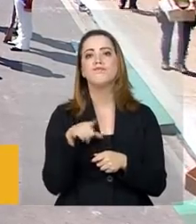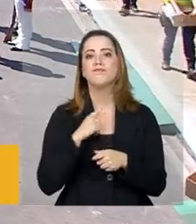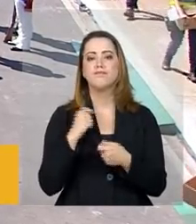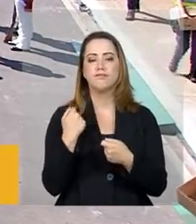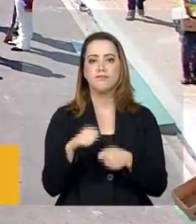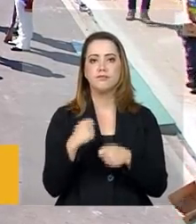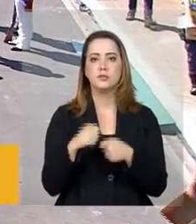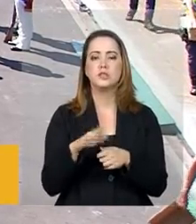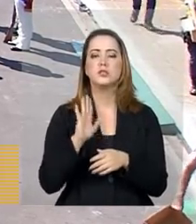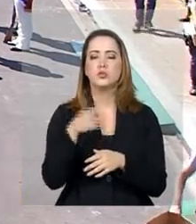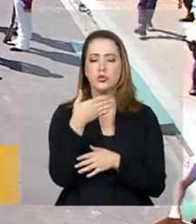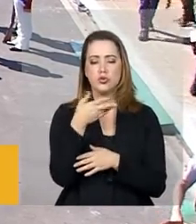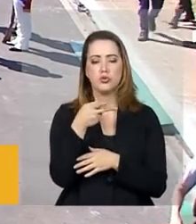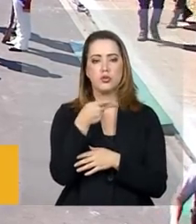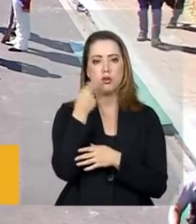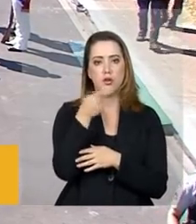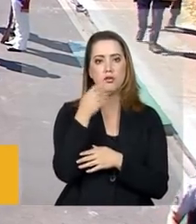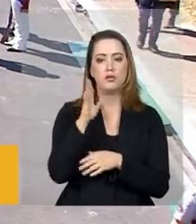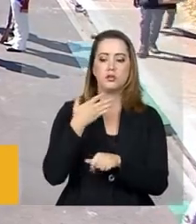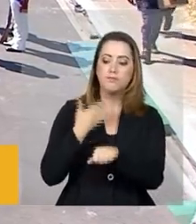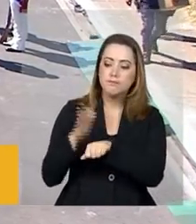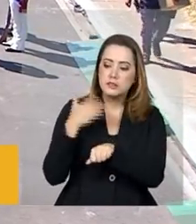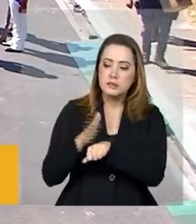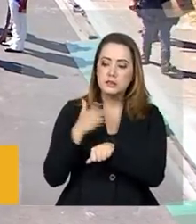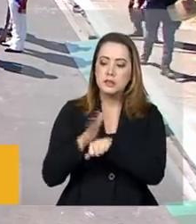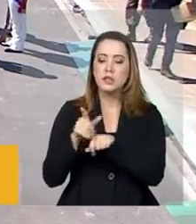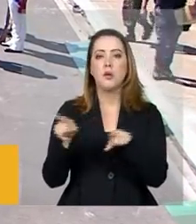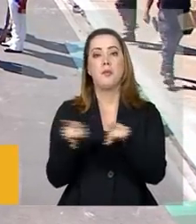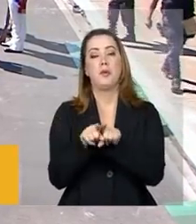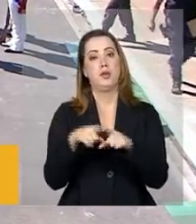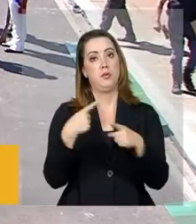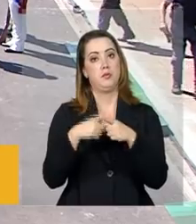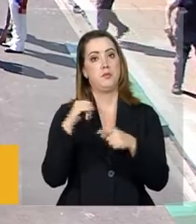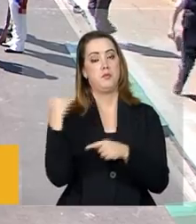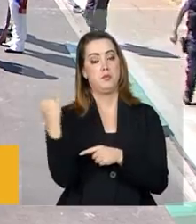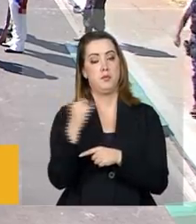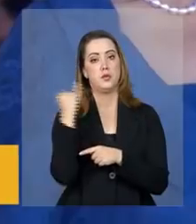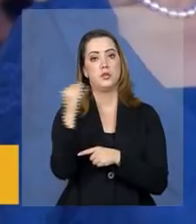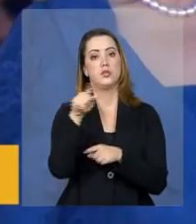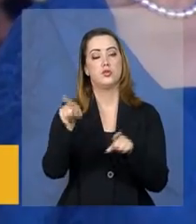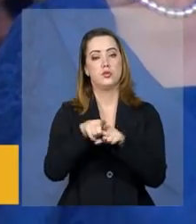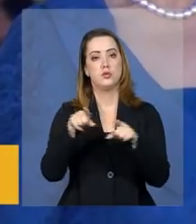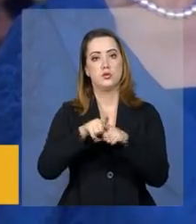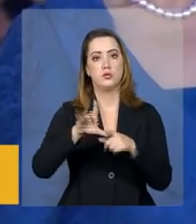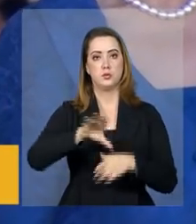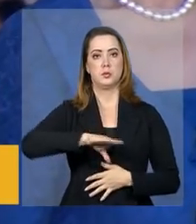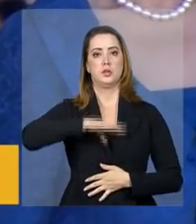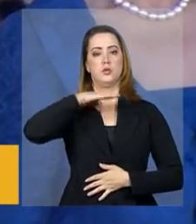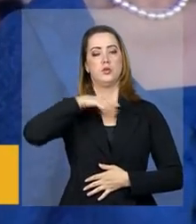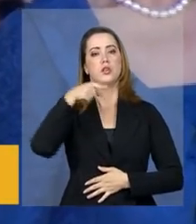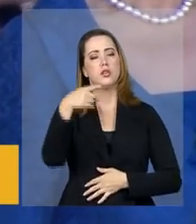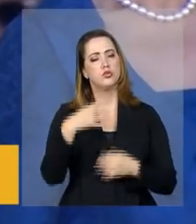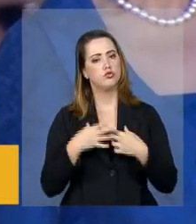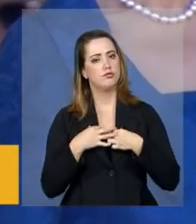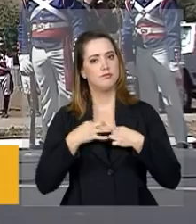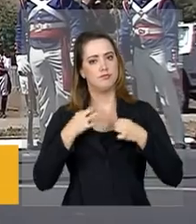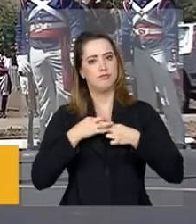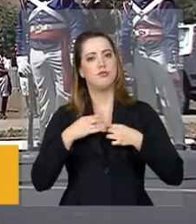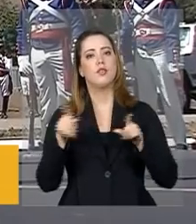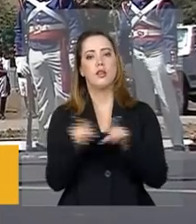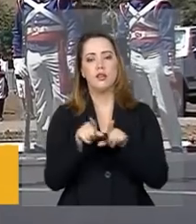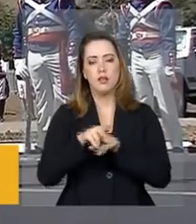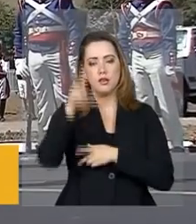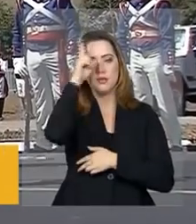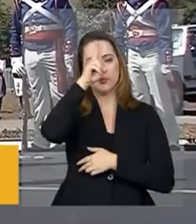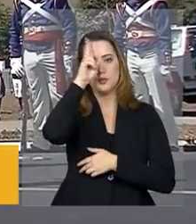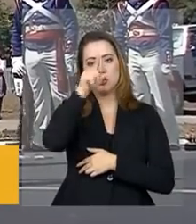do treinamento constante, é a coragem, né? E esse também é um uniforme histórico, né? Esse uniforme do Batalhão Duque